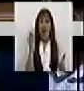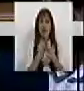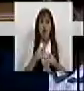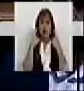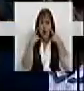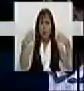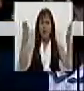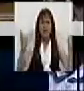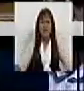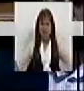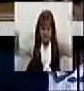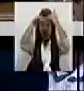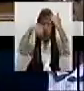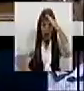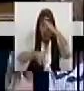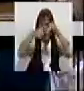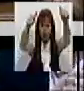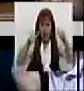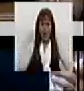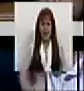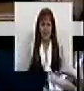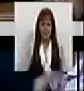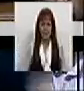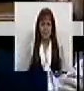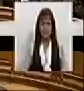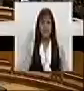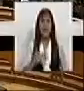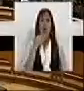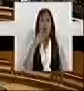as escolas públicas têm que estar no topo do ranking. Obrigado, senhora deputada.